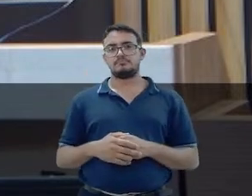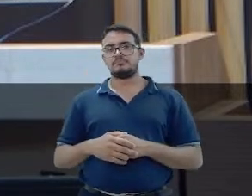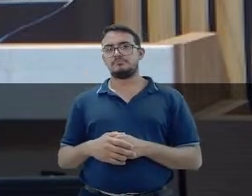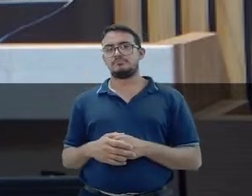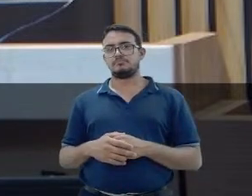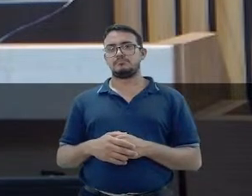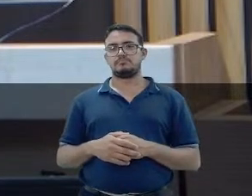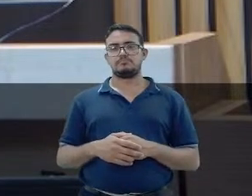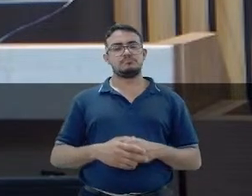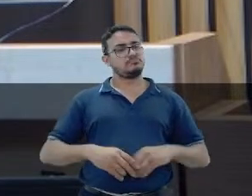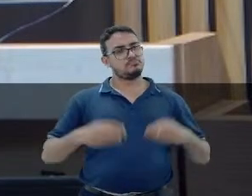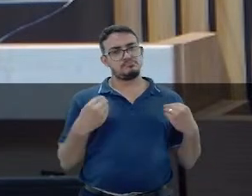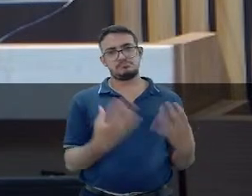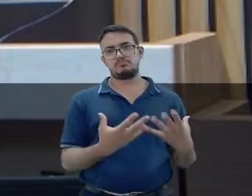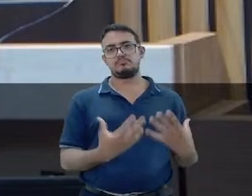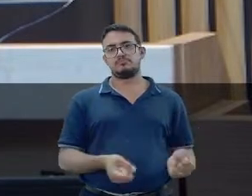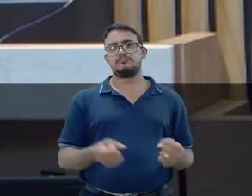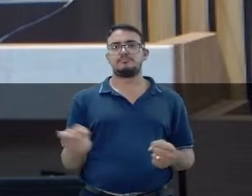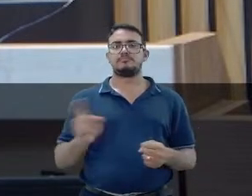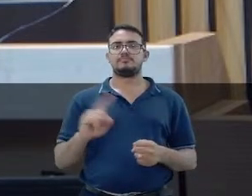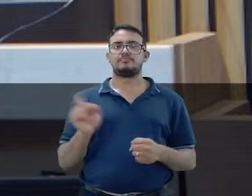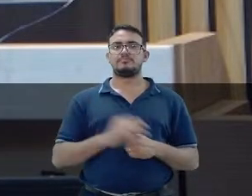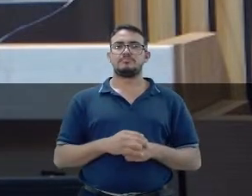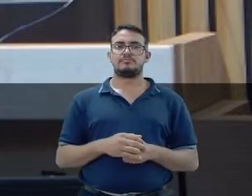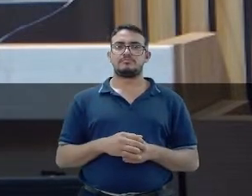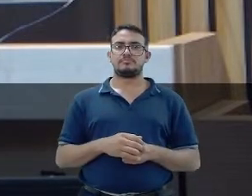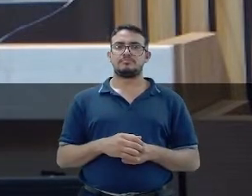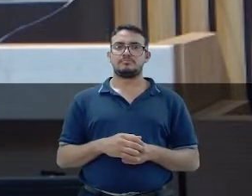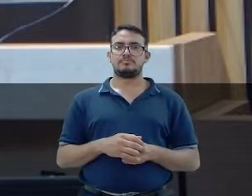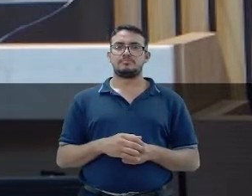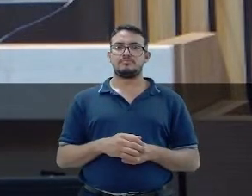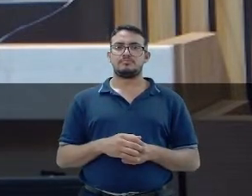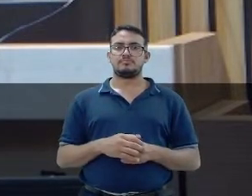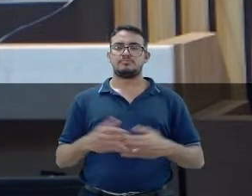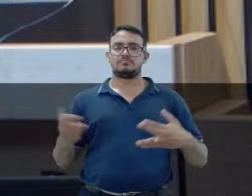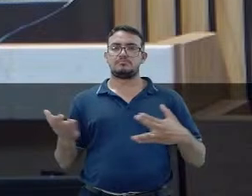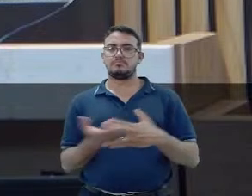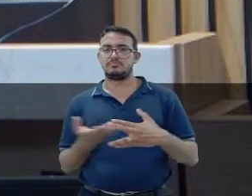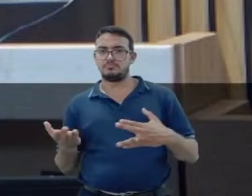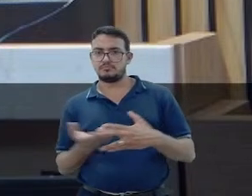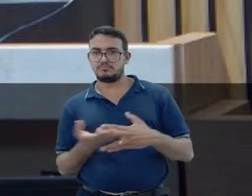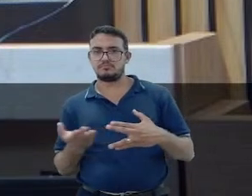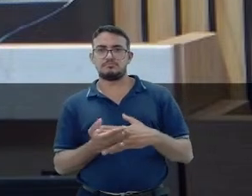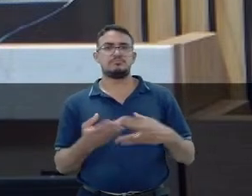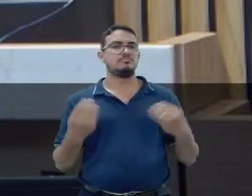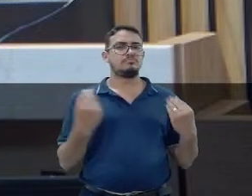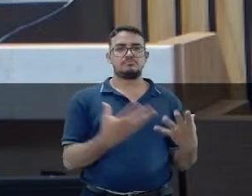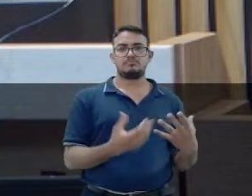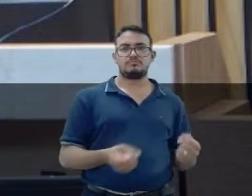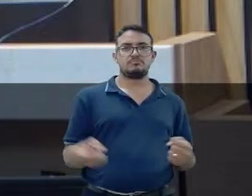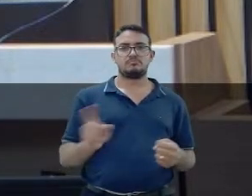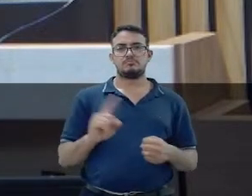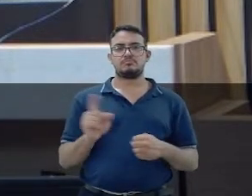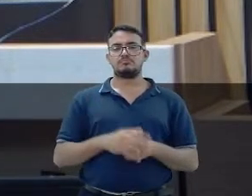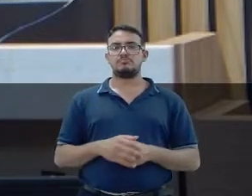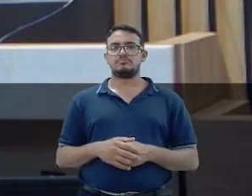eu nego provimento. Intervalo intra-jornada, nego provimento.